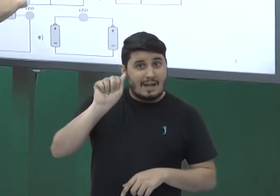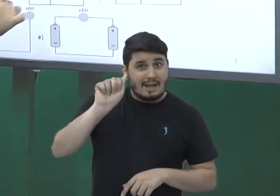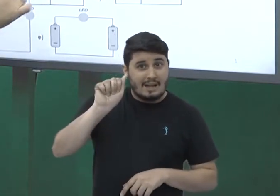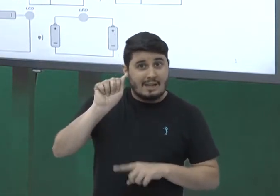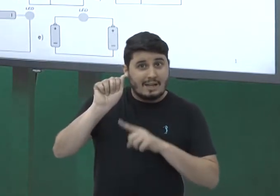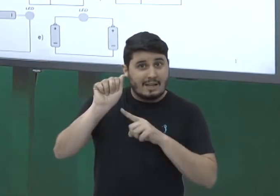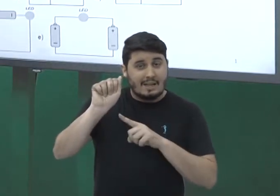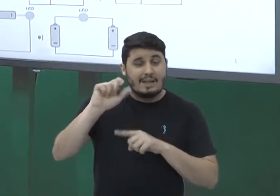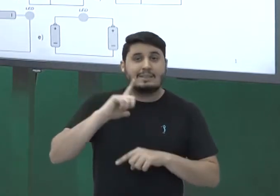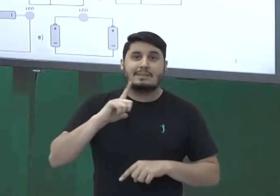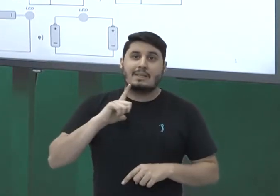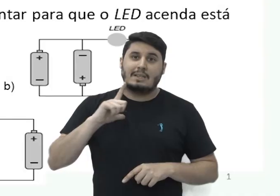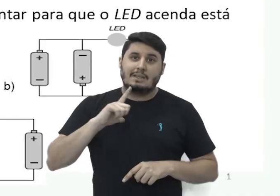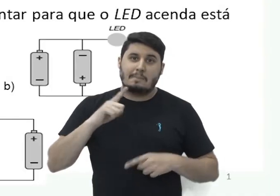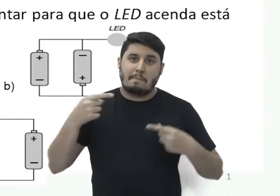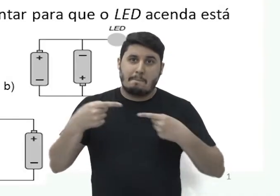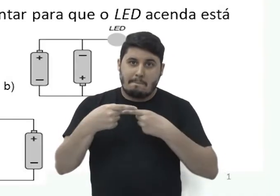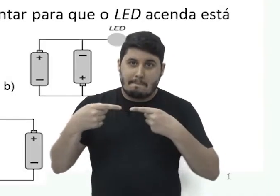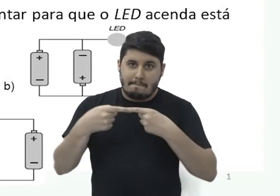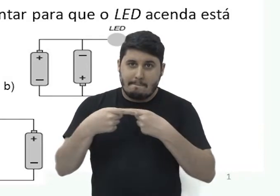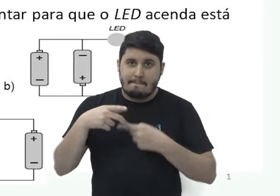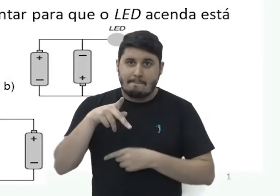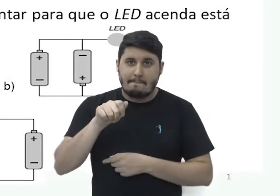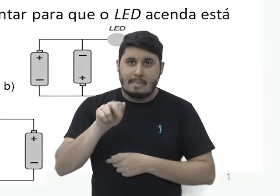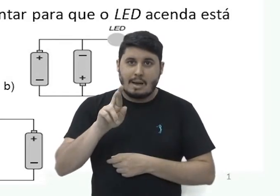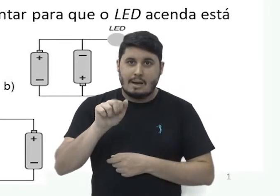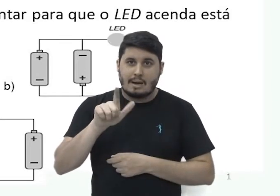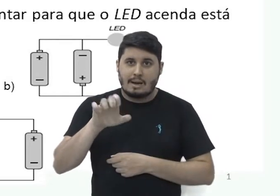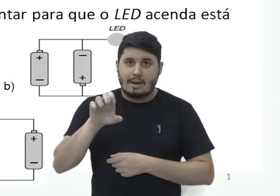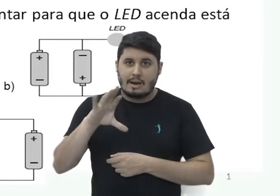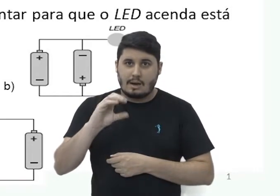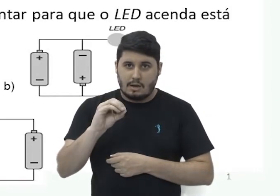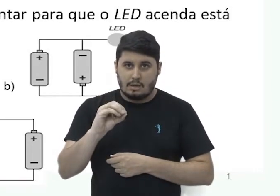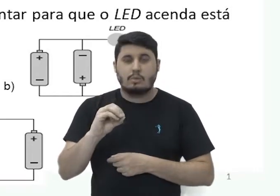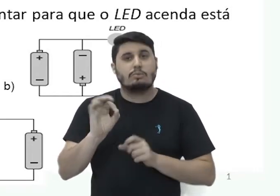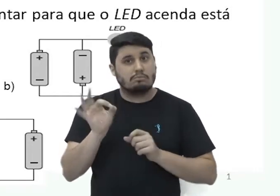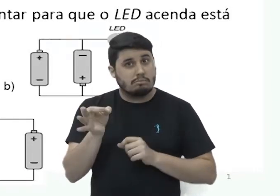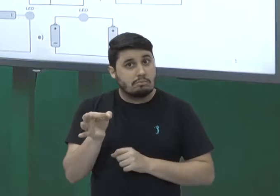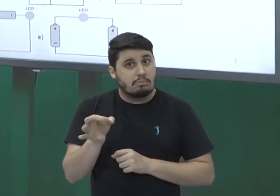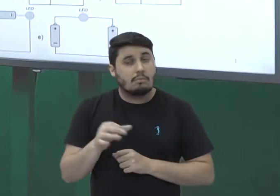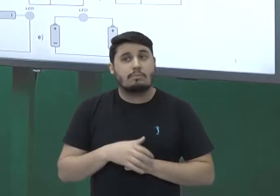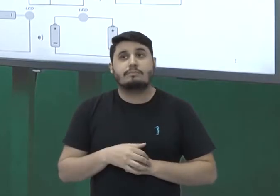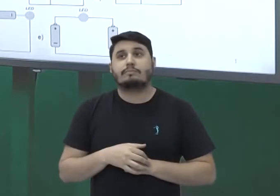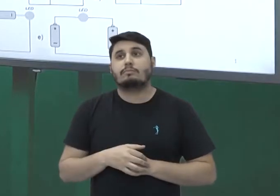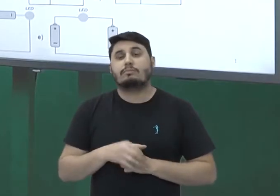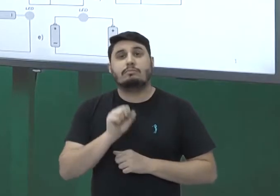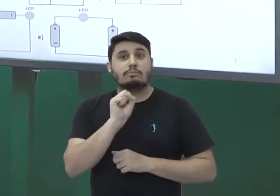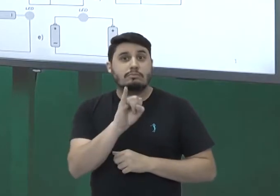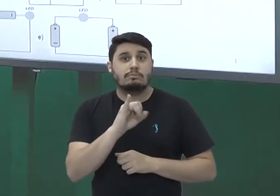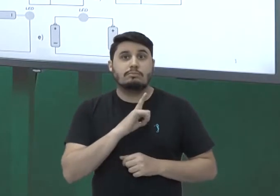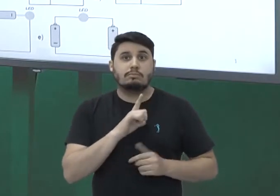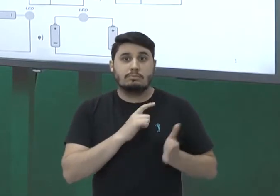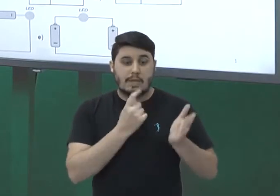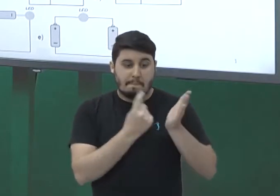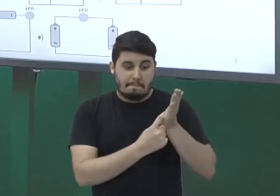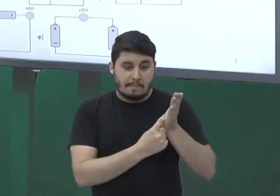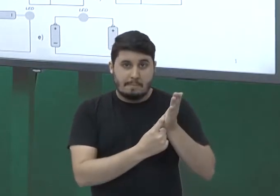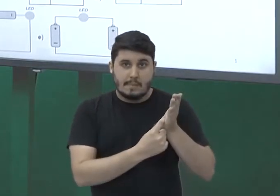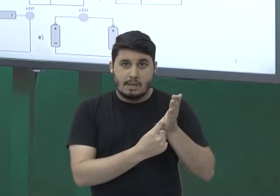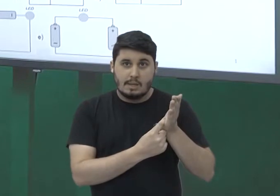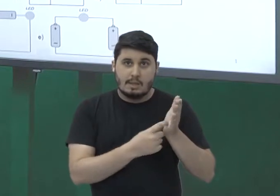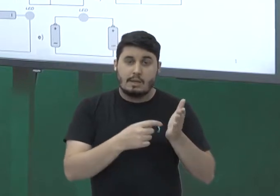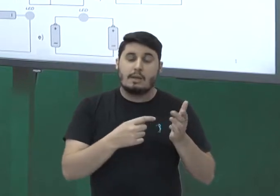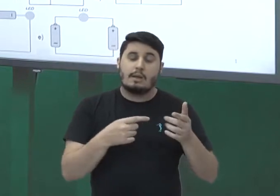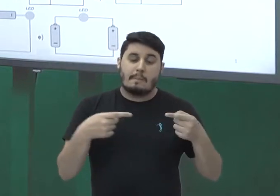configuração em paralelo, certo? Quando nós temos pilhas, geradores